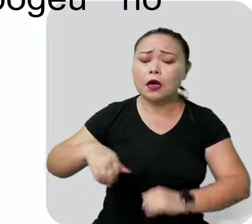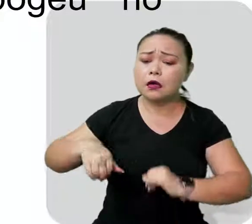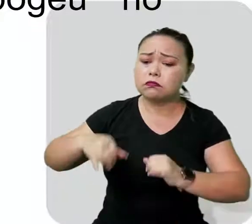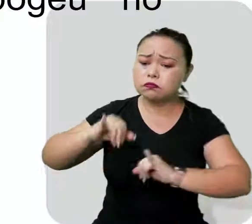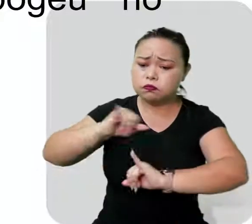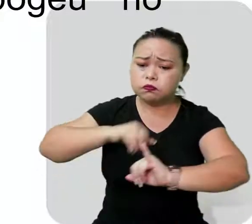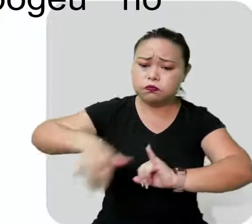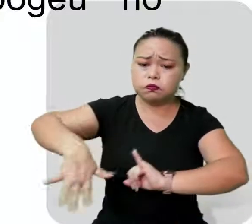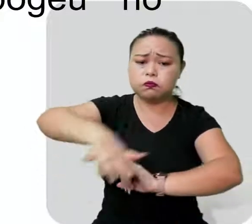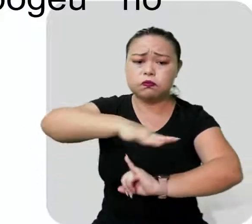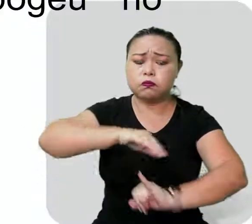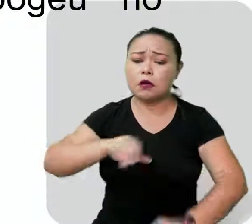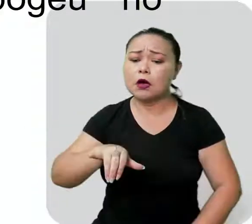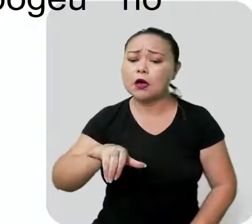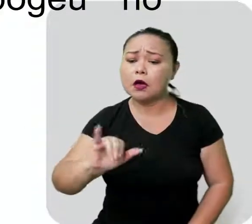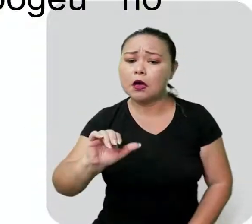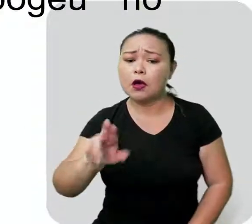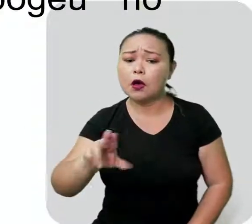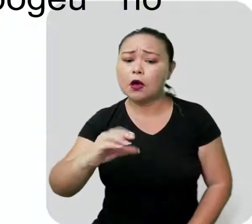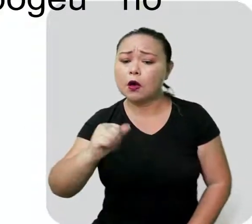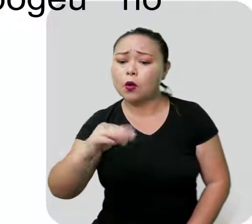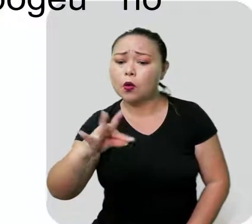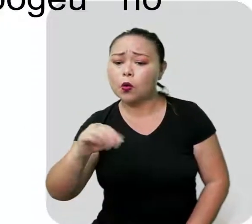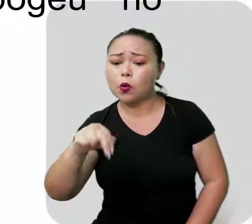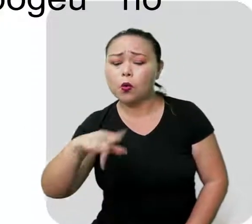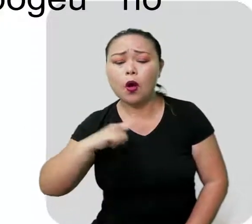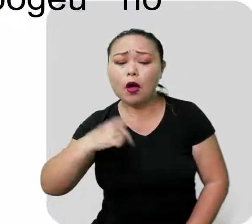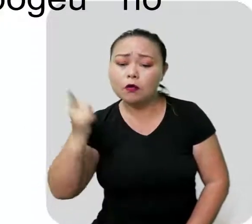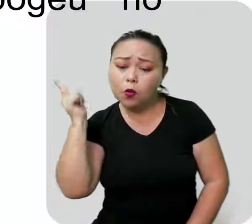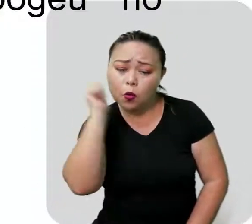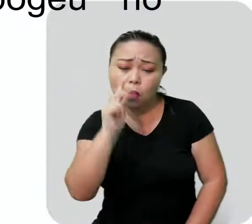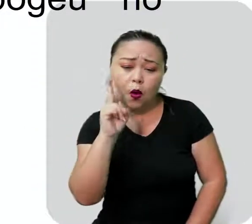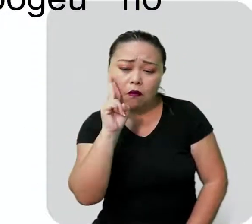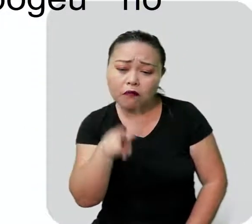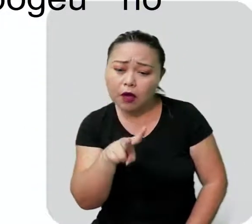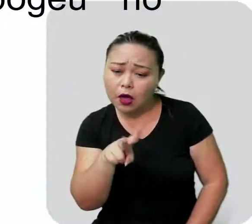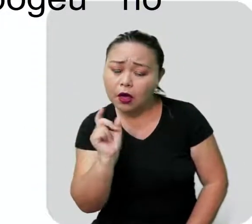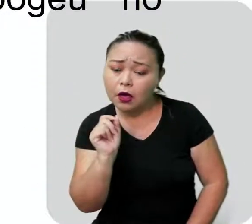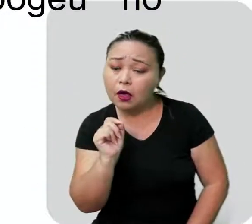e se encontra no México você consegue ver os